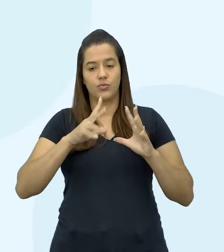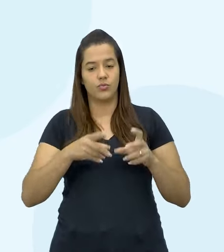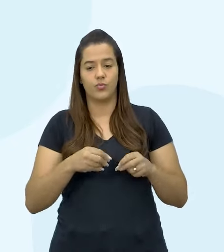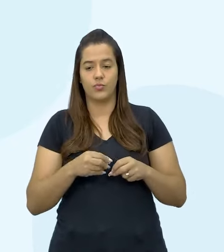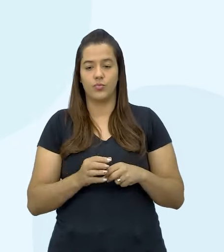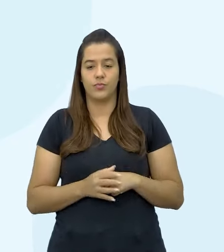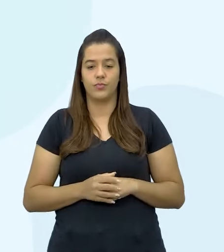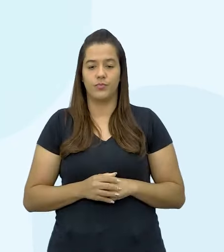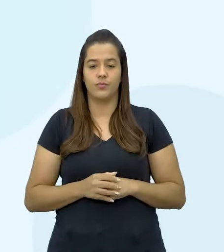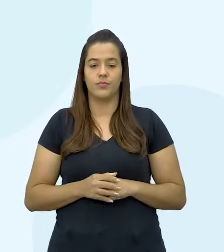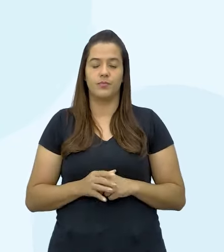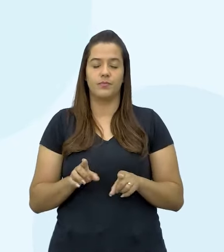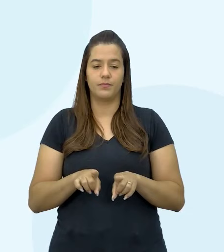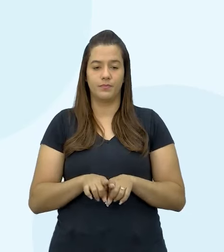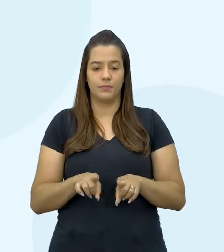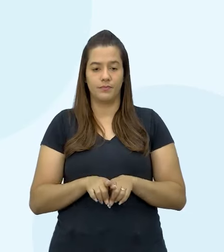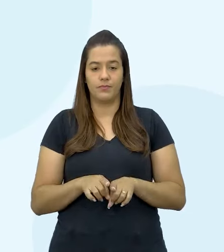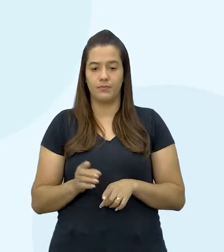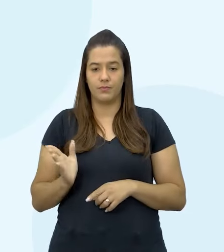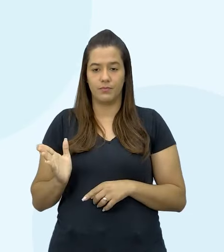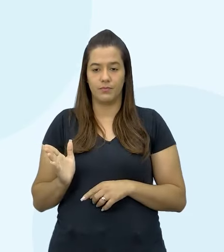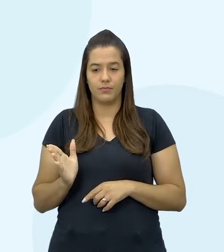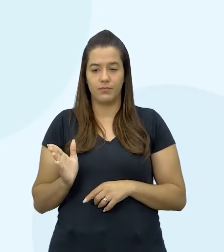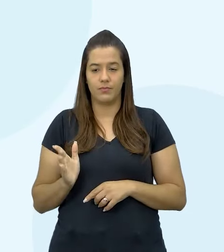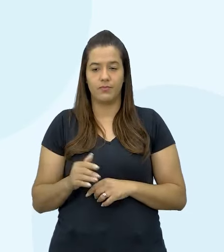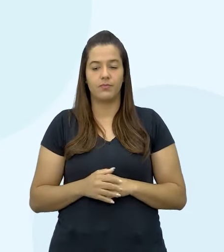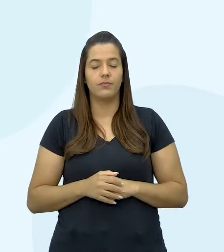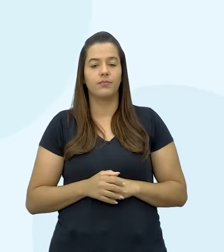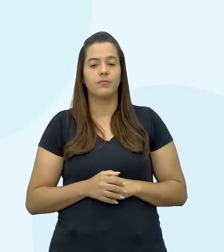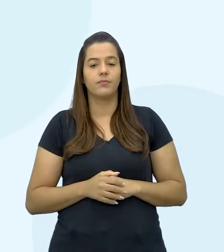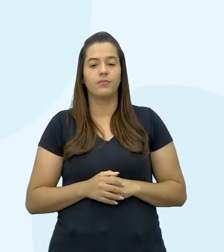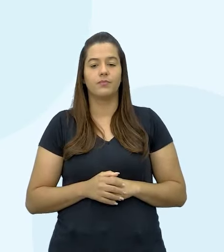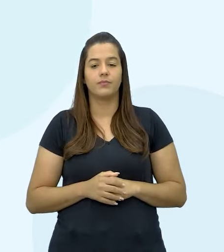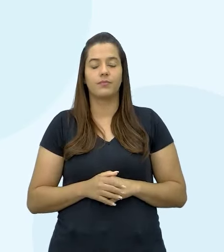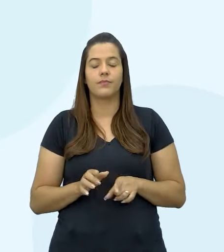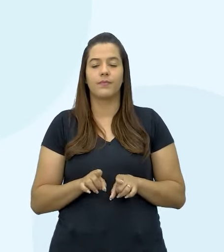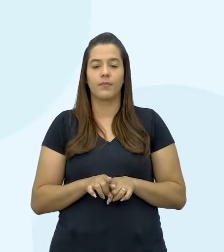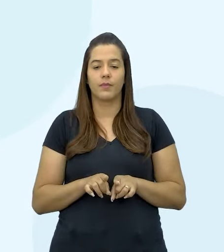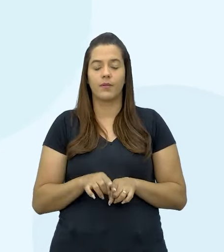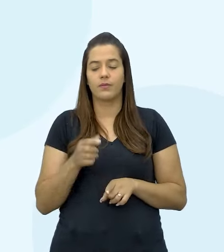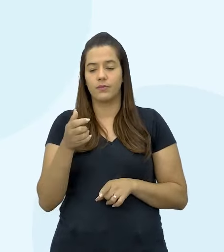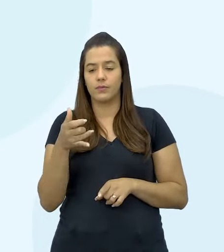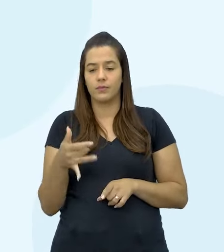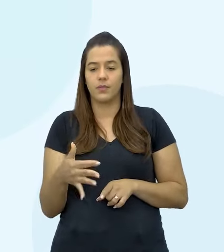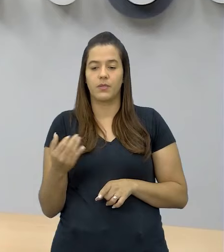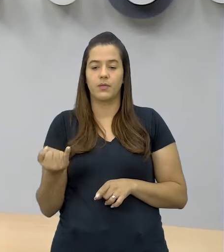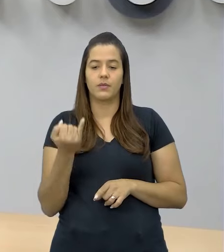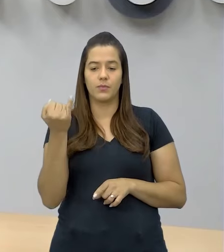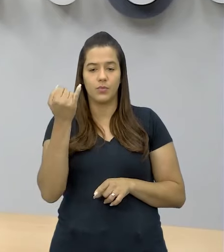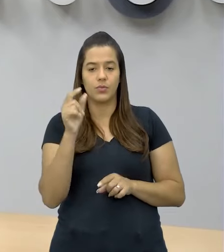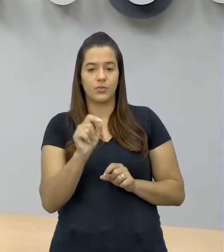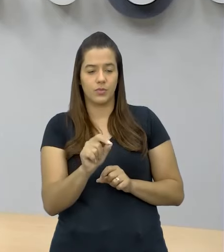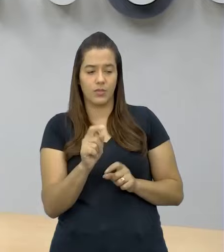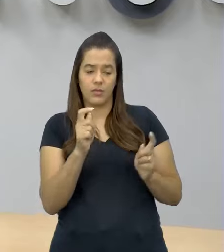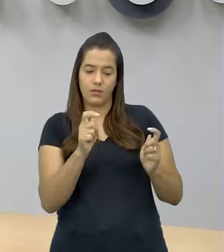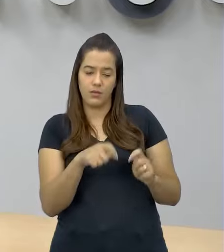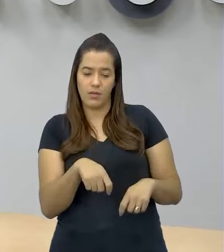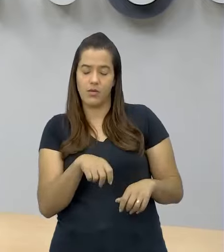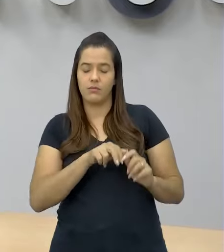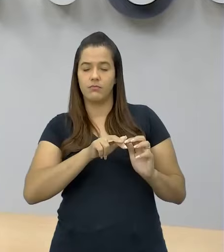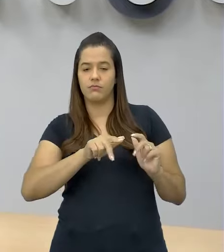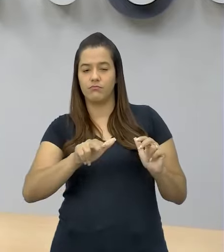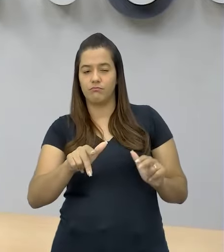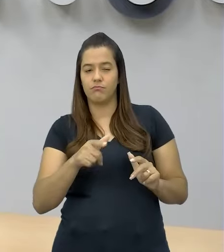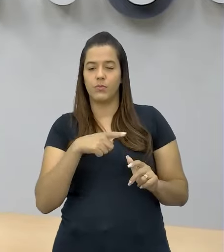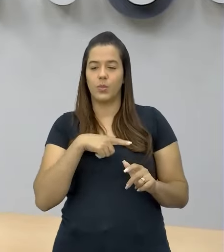Em específico, quer falar? Eu ia comentar que é importante a gente sempre lembrar que tem várias possibilidades de integração. A gente